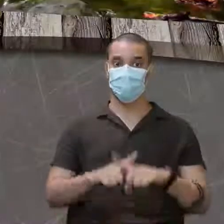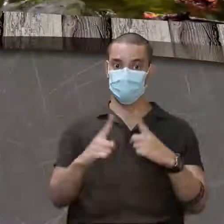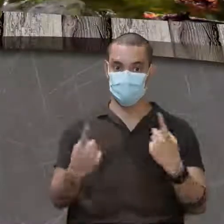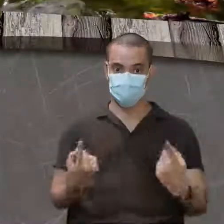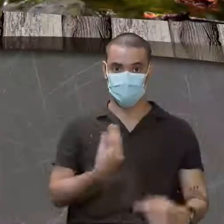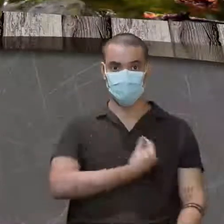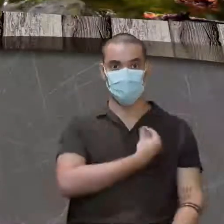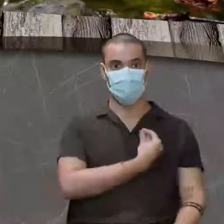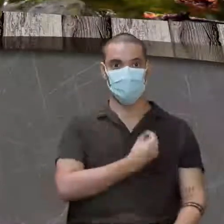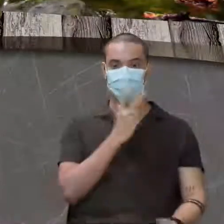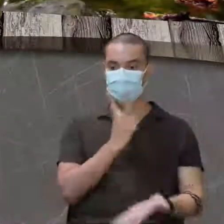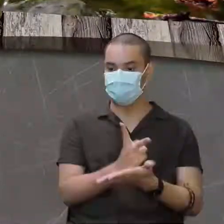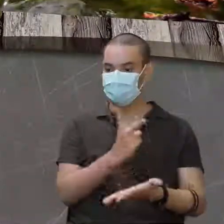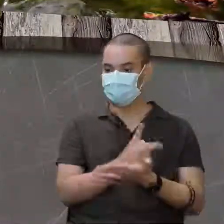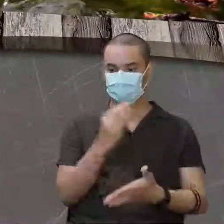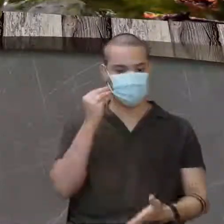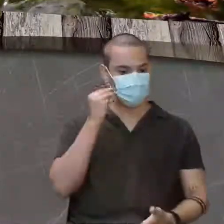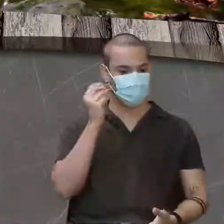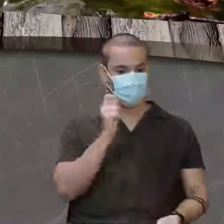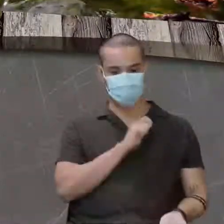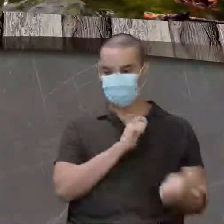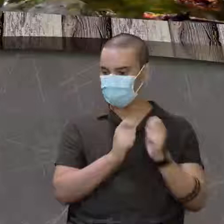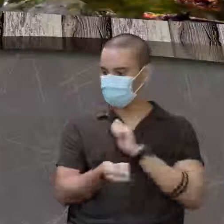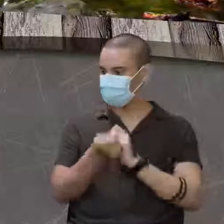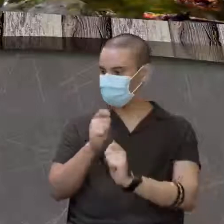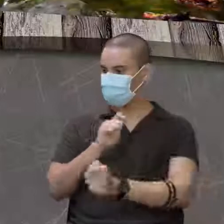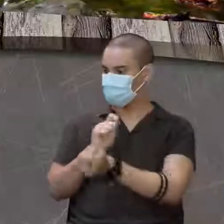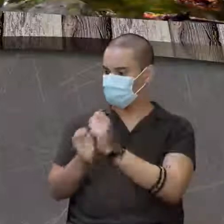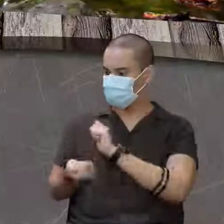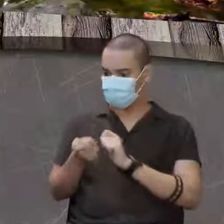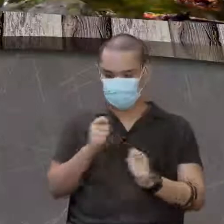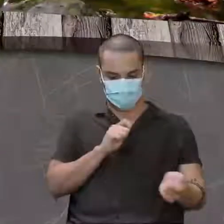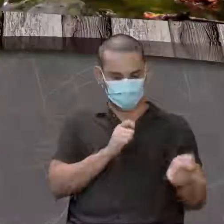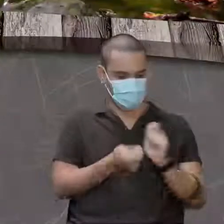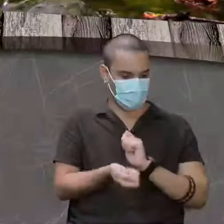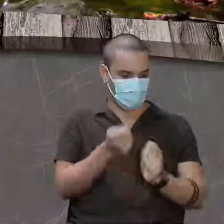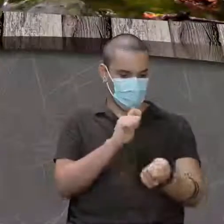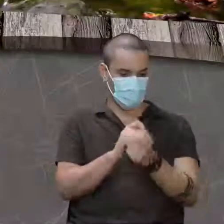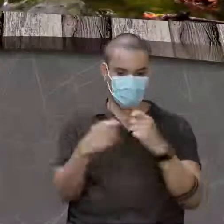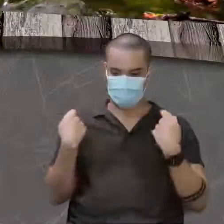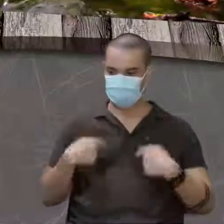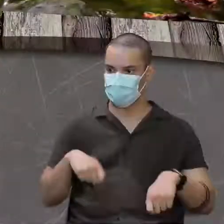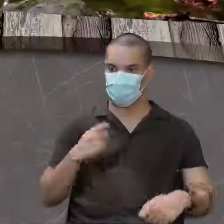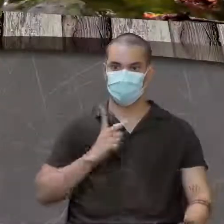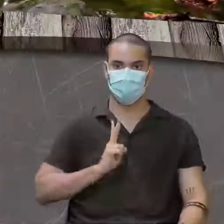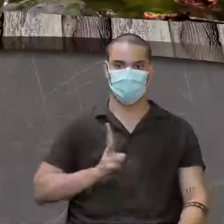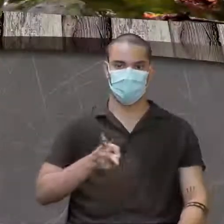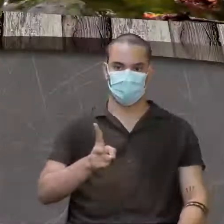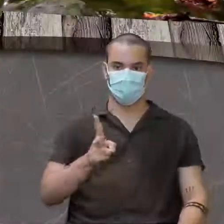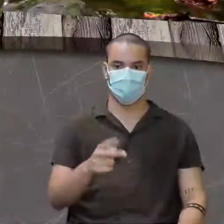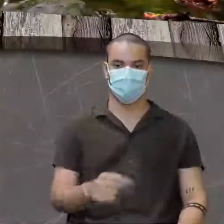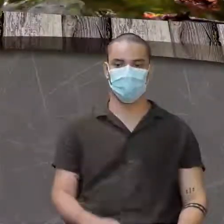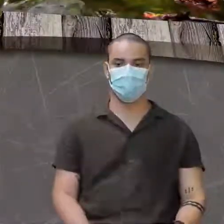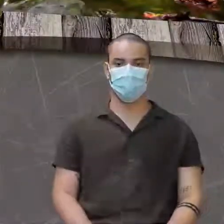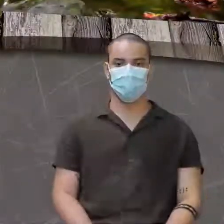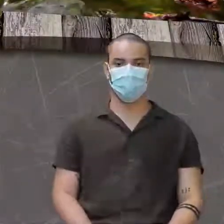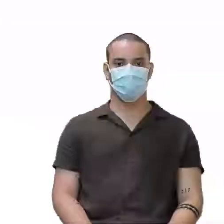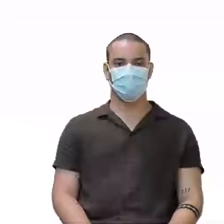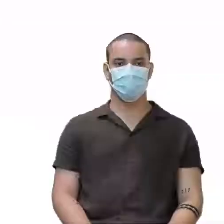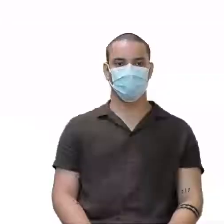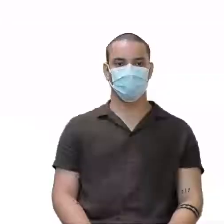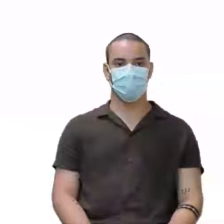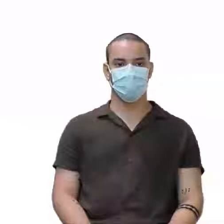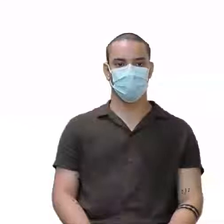vida vai sempre dando um jeitinho, a natureza vai sempre dando um jeitinho para continuar, tá? Para permanecer. Vamos